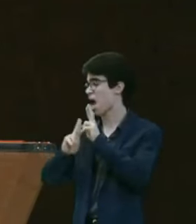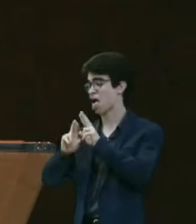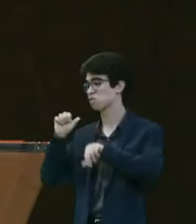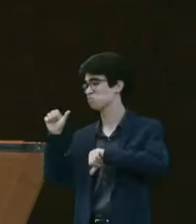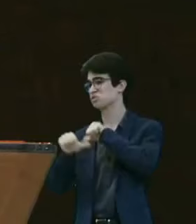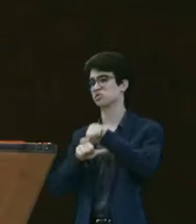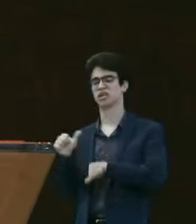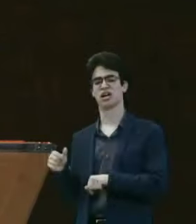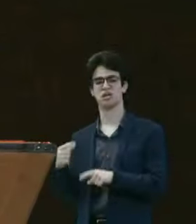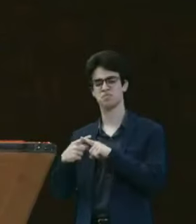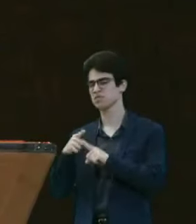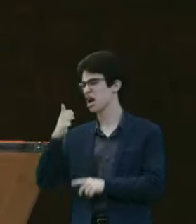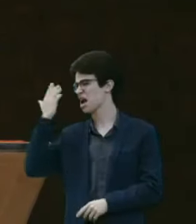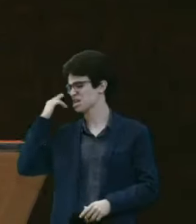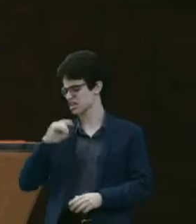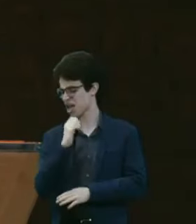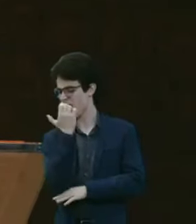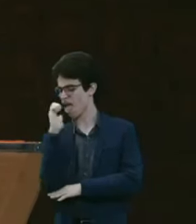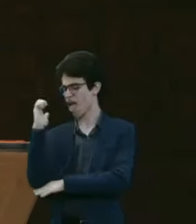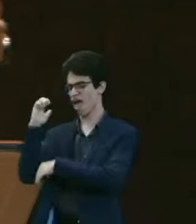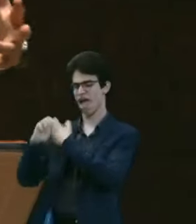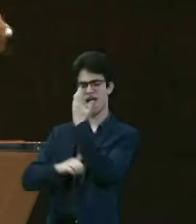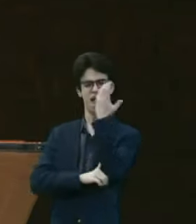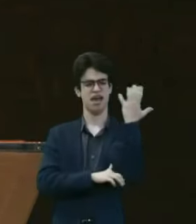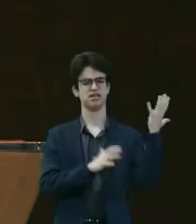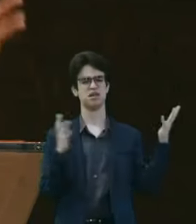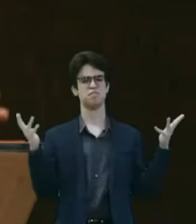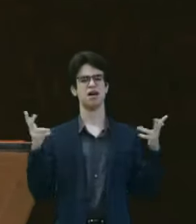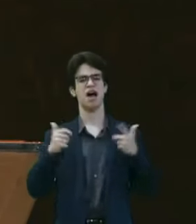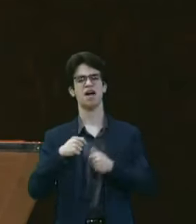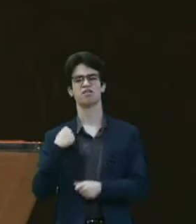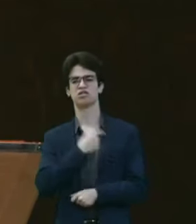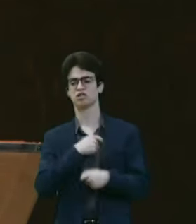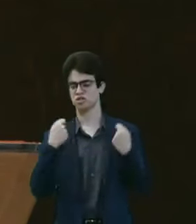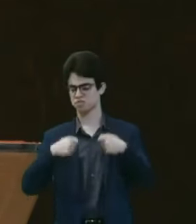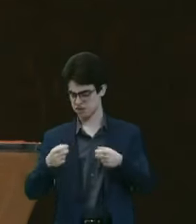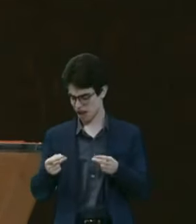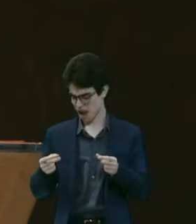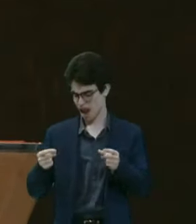paraíso, éramos para ser eternos, não morrermos,